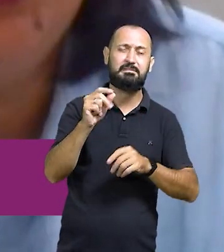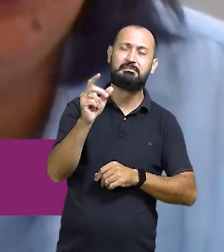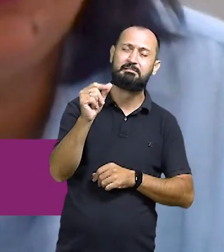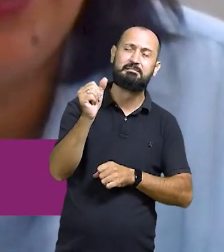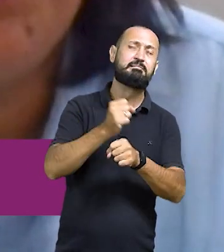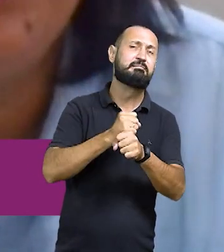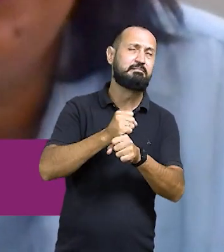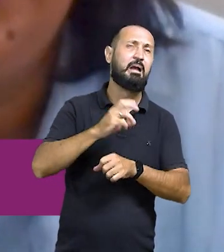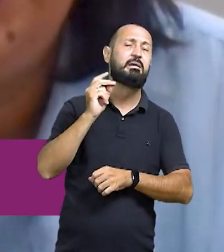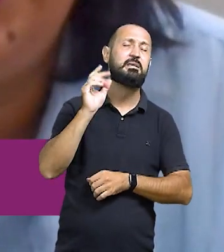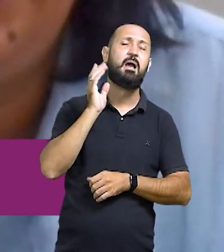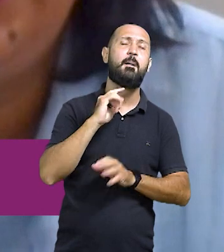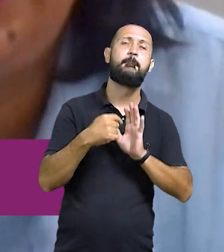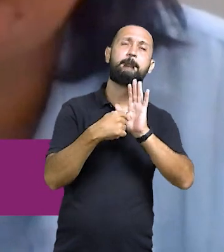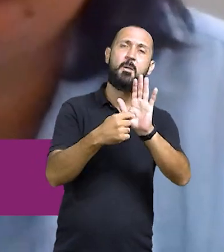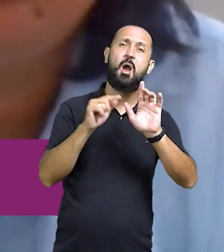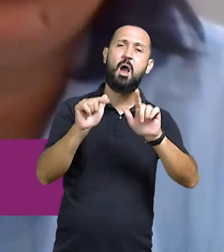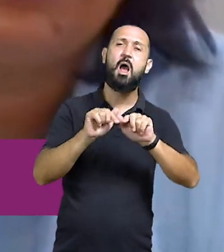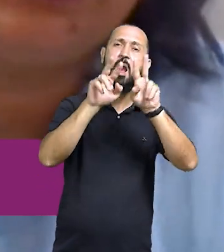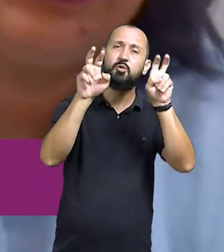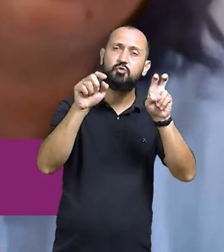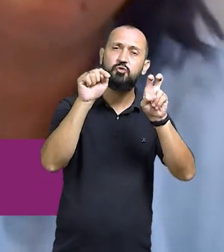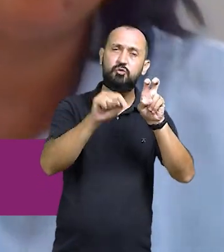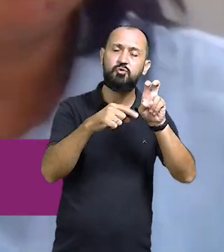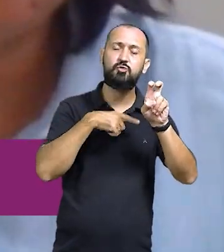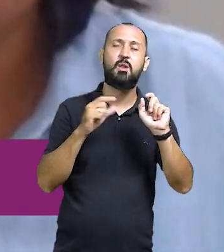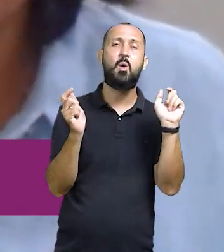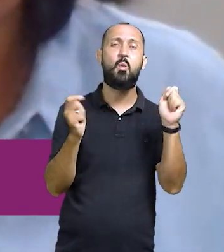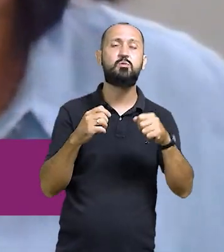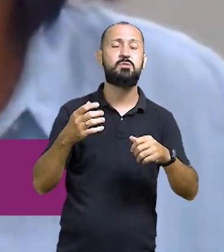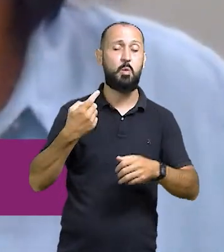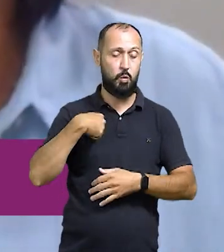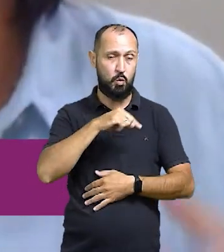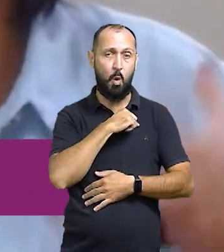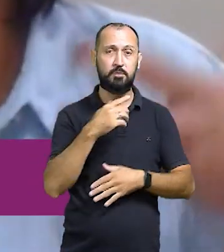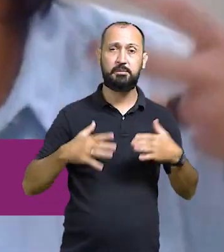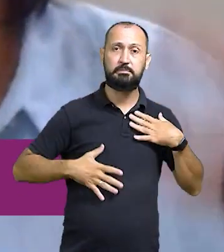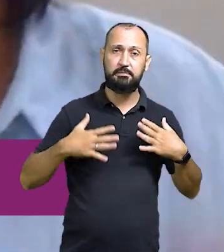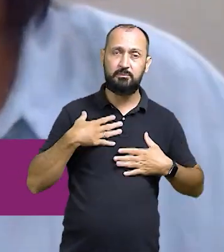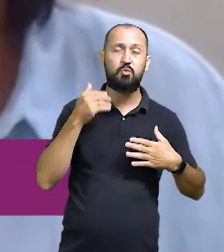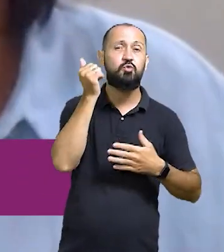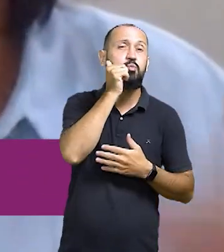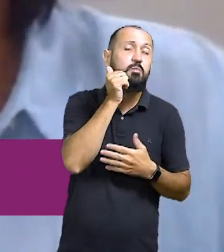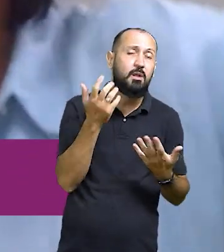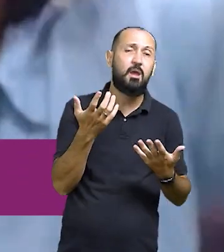reinventarmos no sentido de acesso, né, às políticas públicas para todos esses segmentos.